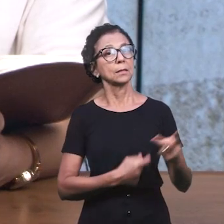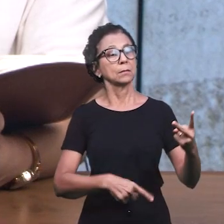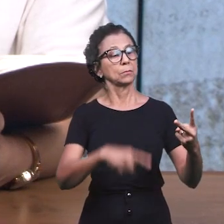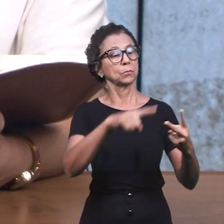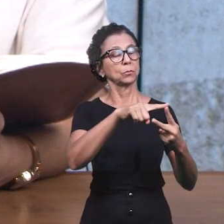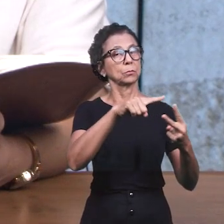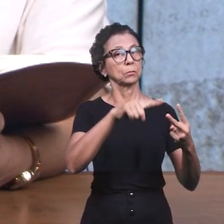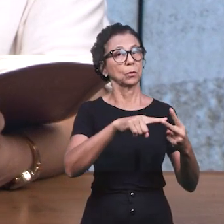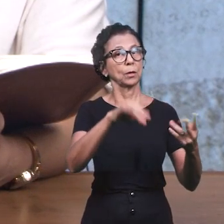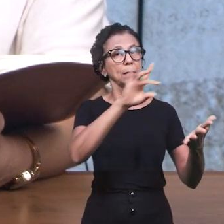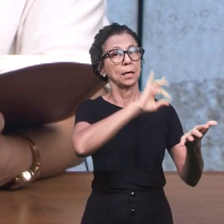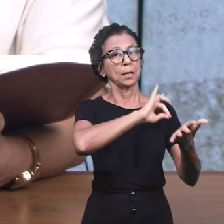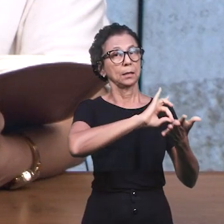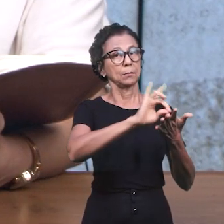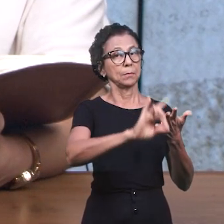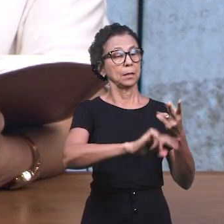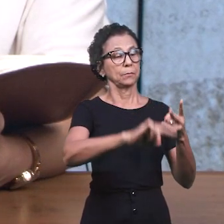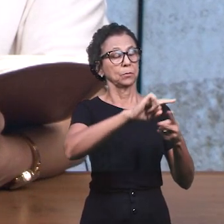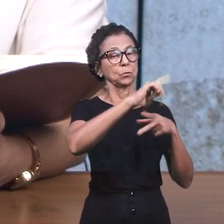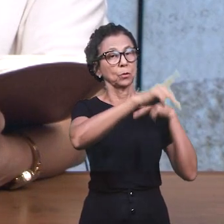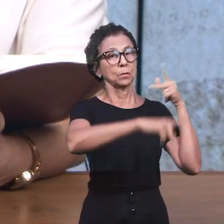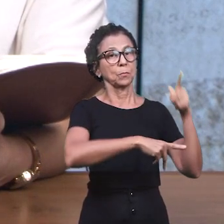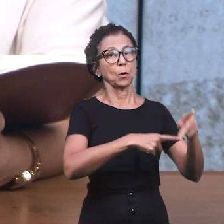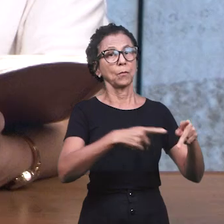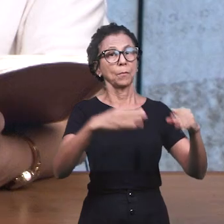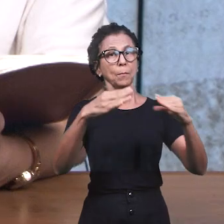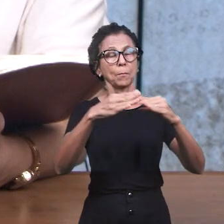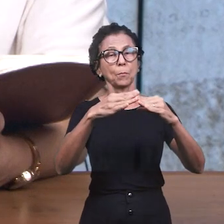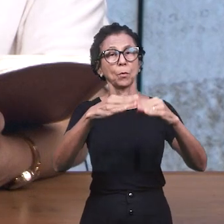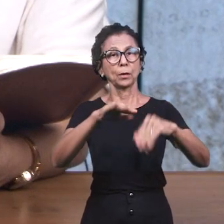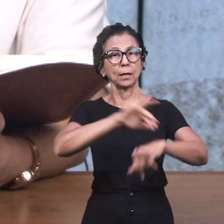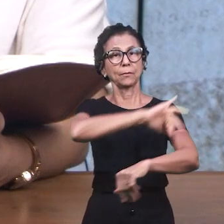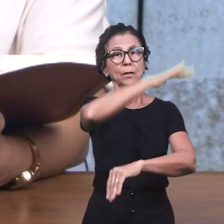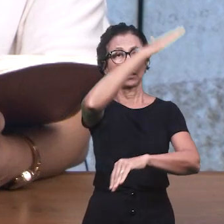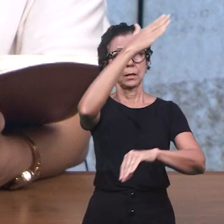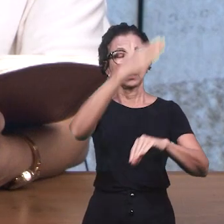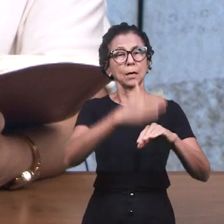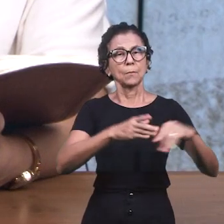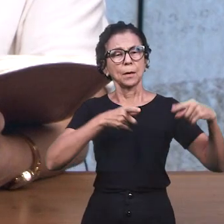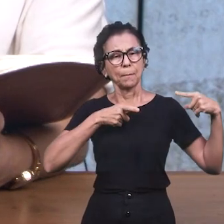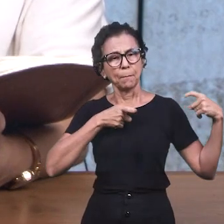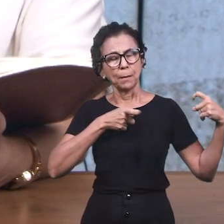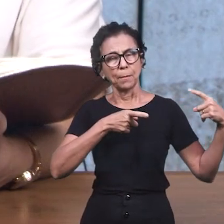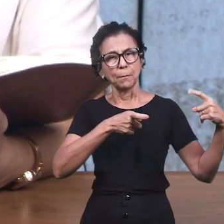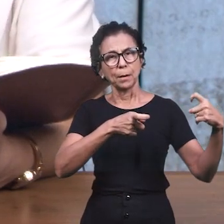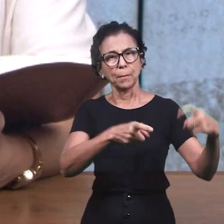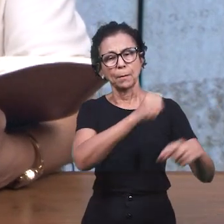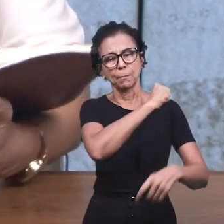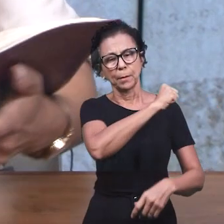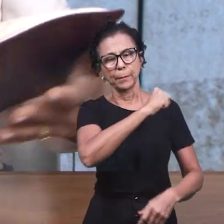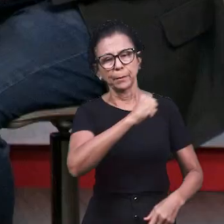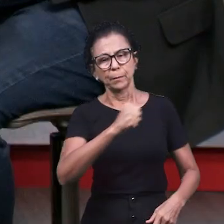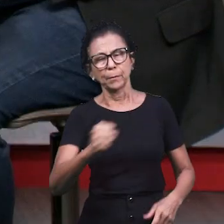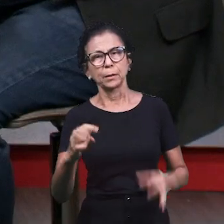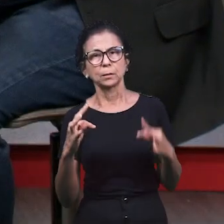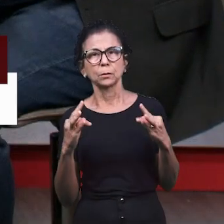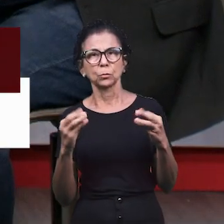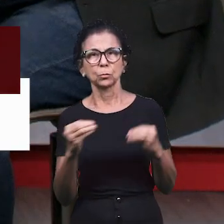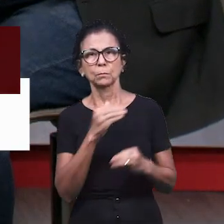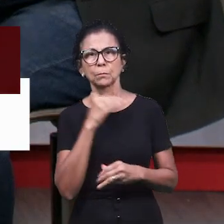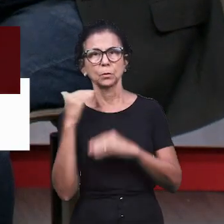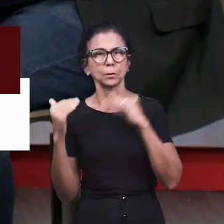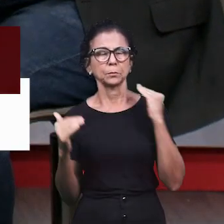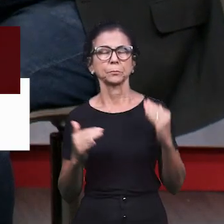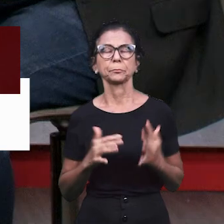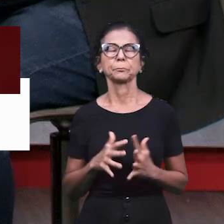que habitavam na montanha e os feriram, derrotando-os até Hormá. Então nós